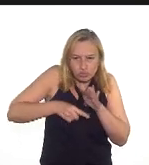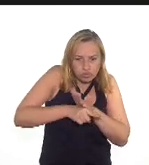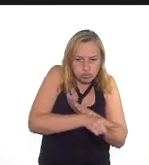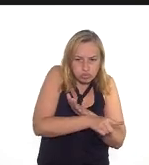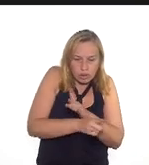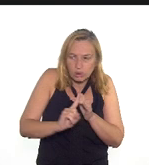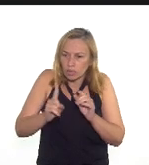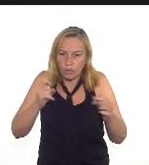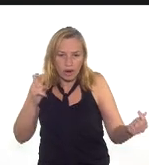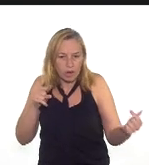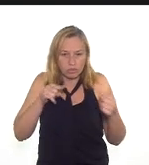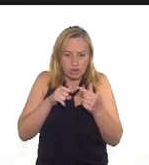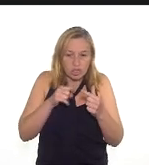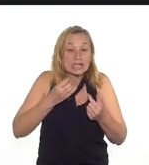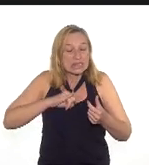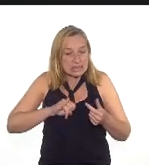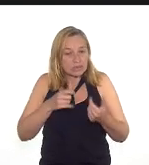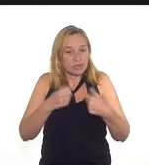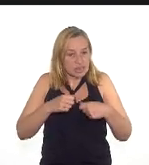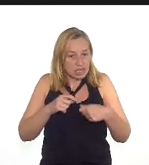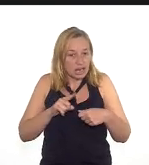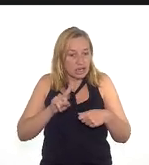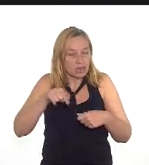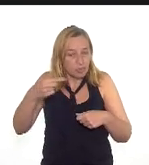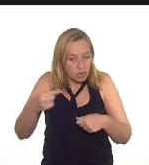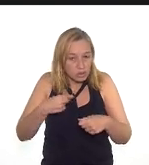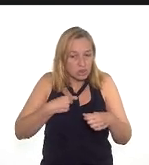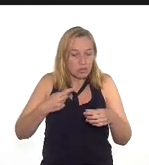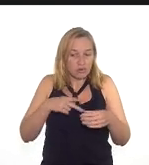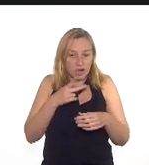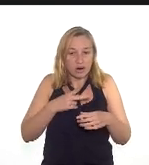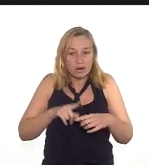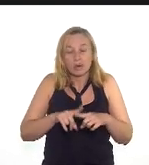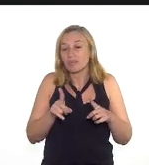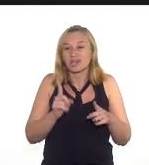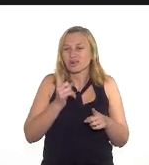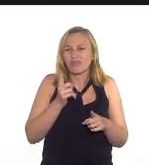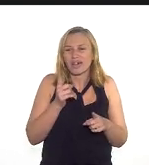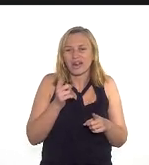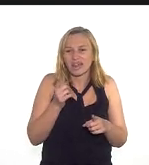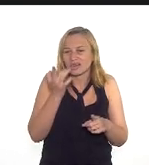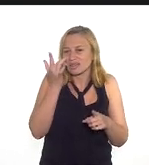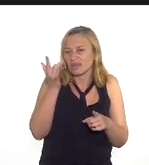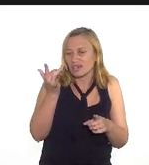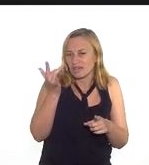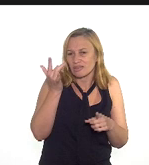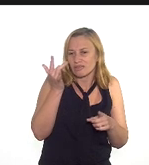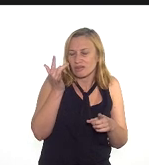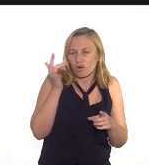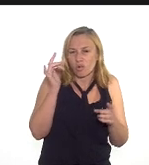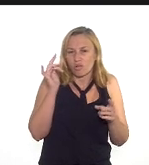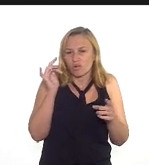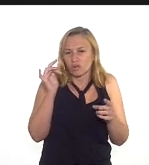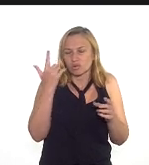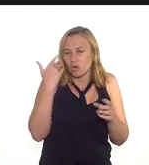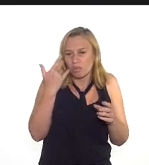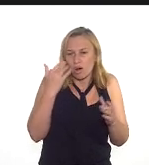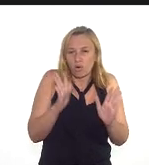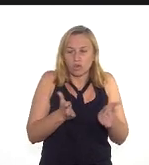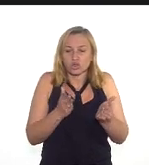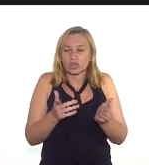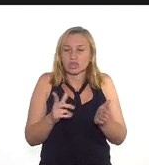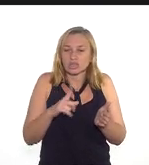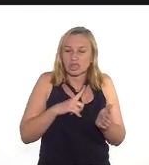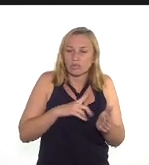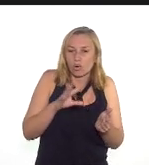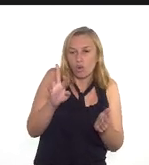mas se for necessário depois eu entro, mas ele não é amarrado hoje na Cefaz. Então, quando nós temos um roteiro,